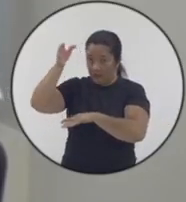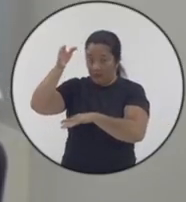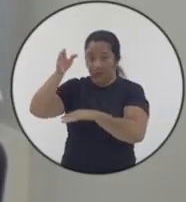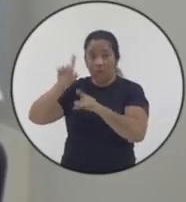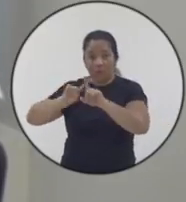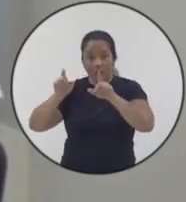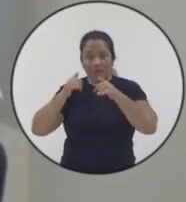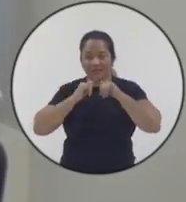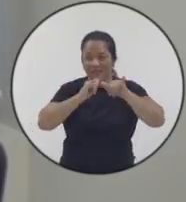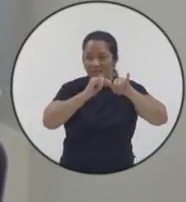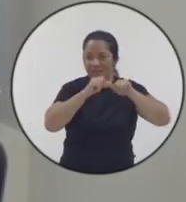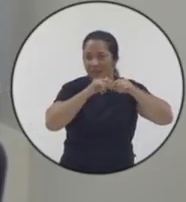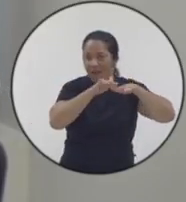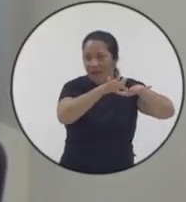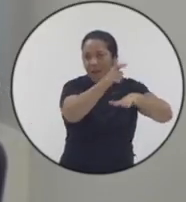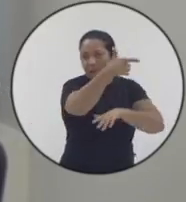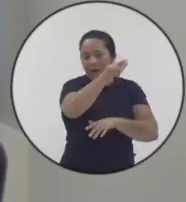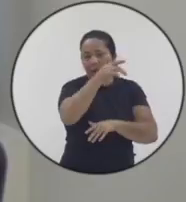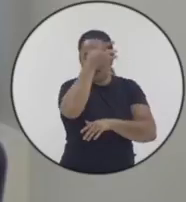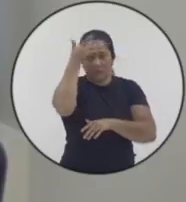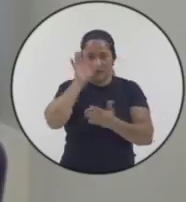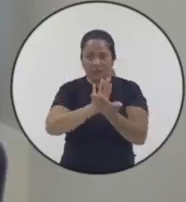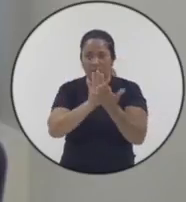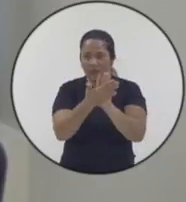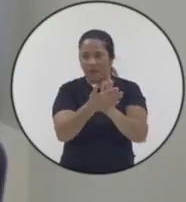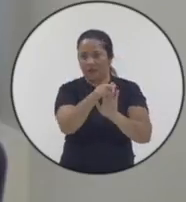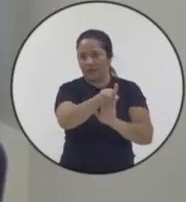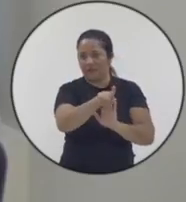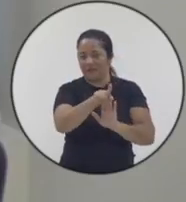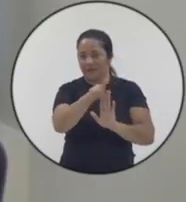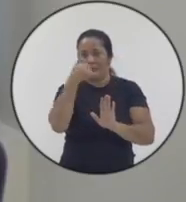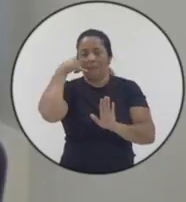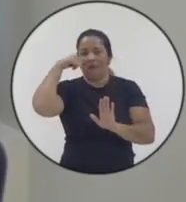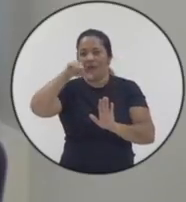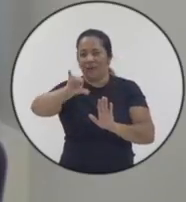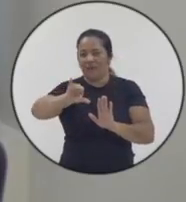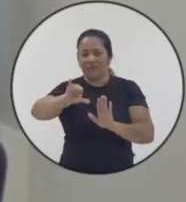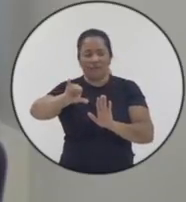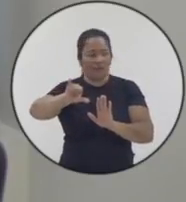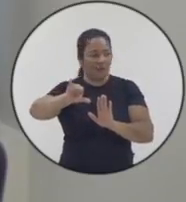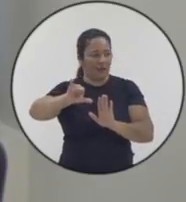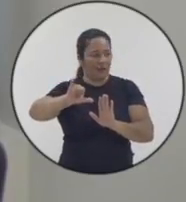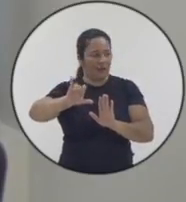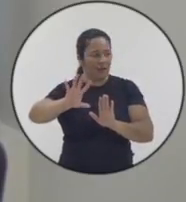pessoas trans, para que elas também possam deixar de sofrer abuso, que são cometidos muitas vezes